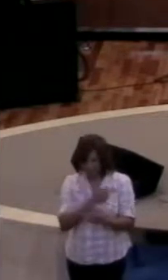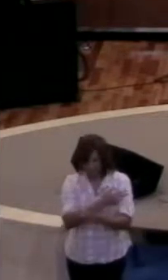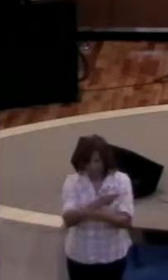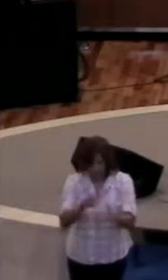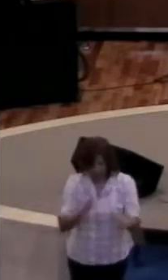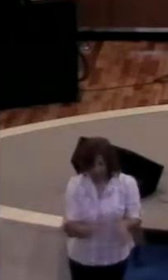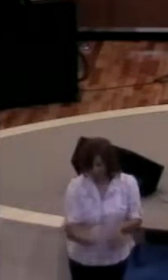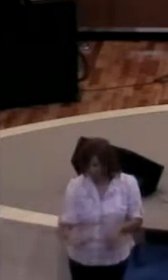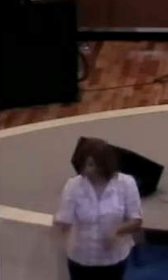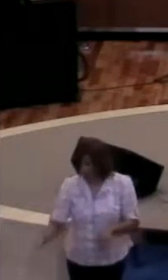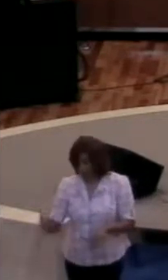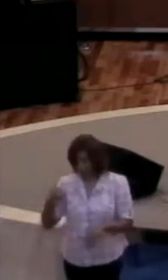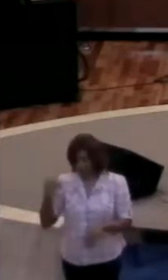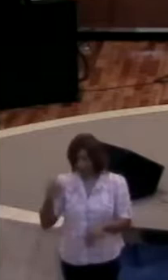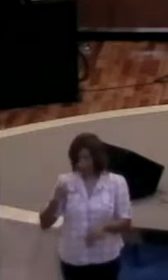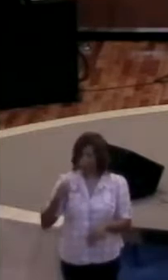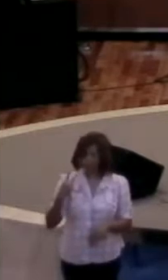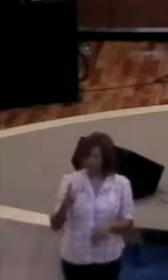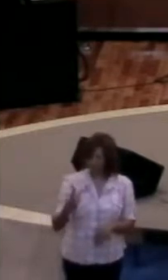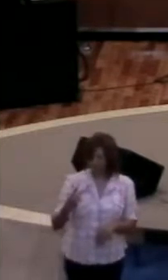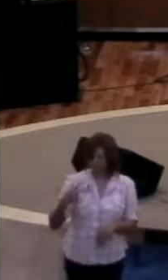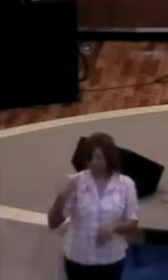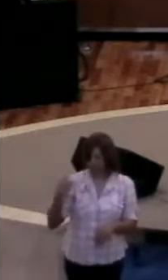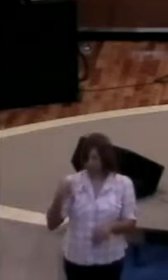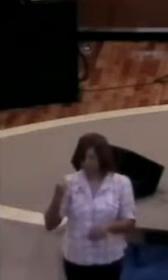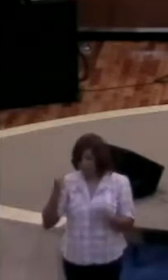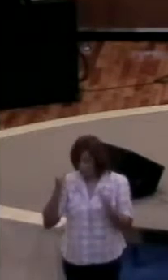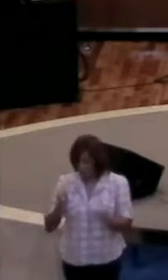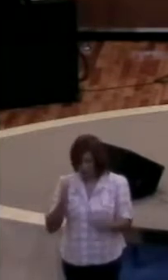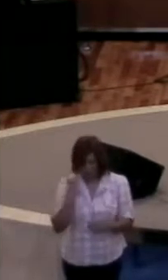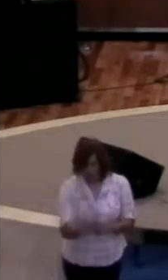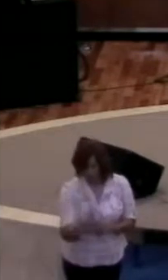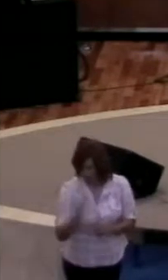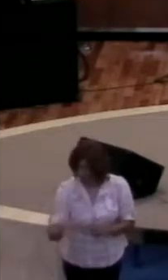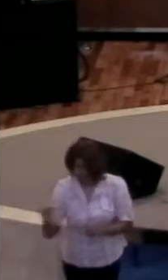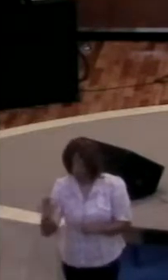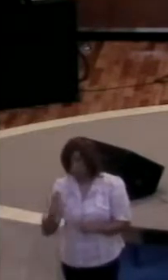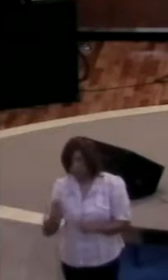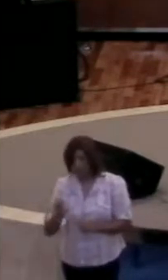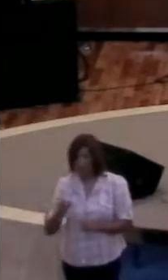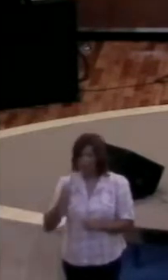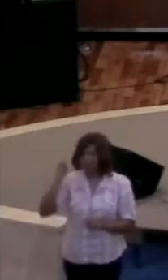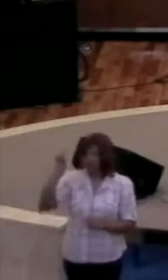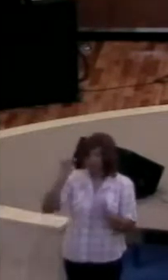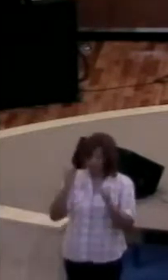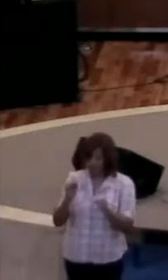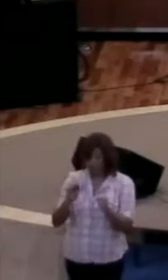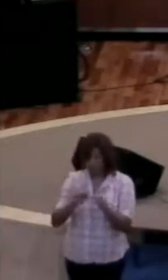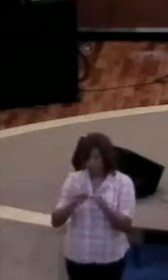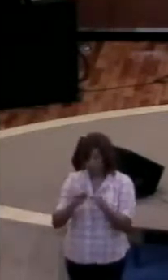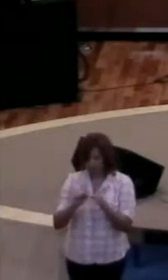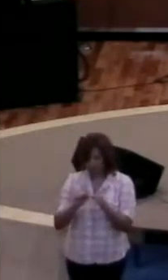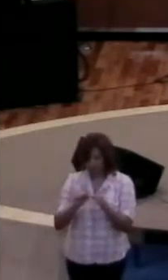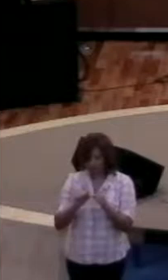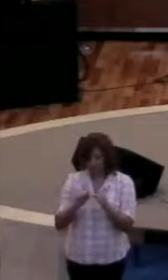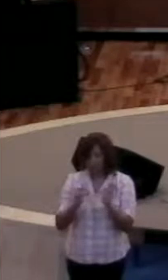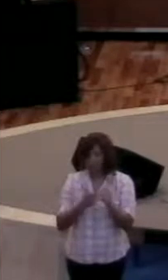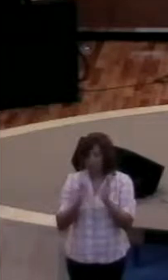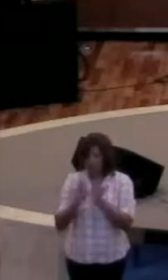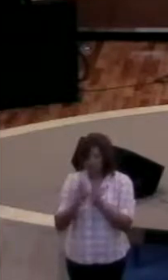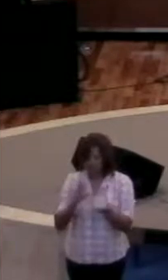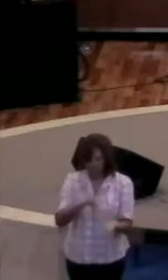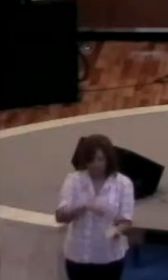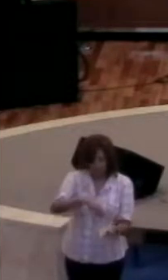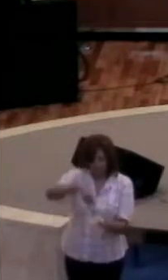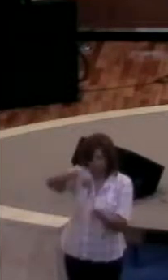Deus não poderia fazer algo mirabolante, mas não, Deus se apresenta através de um anjo a José em sonhos,